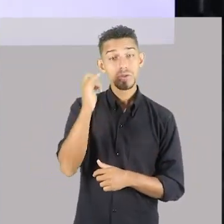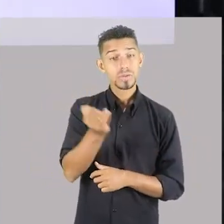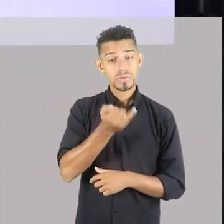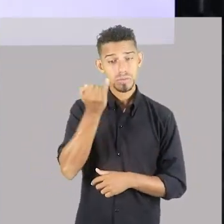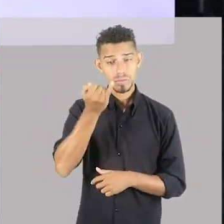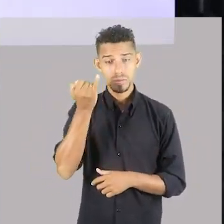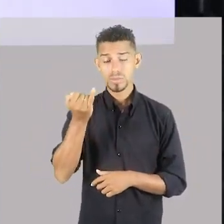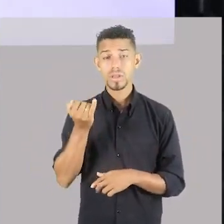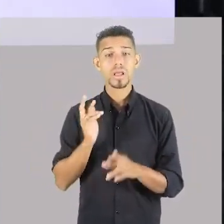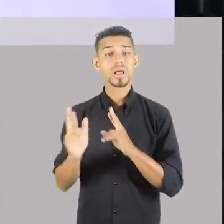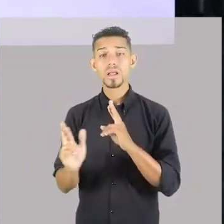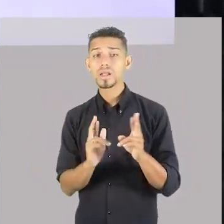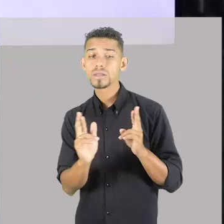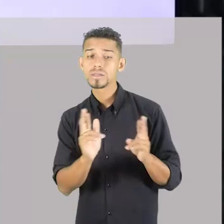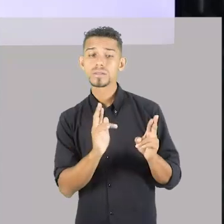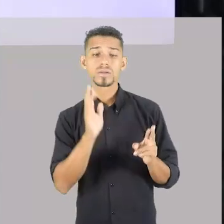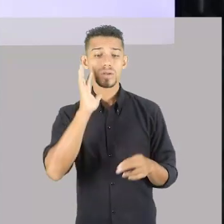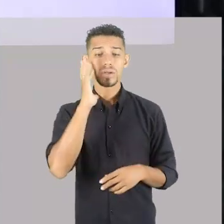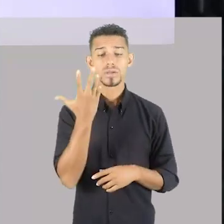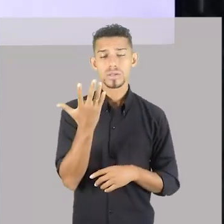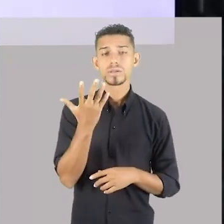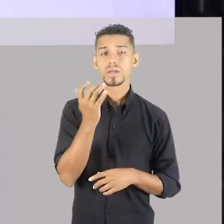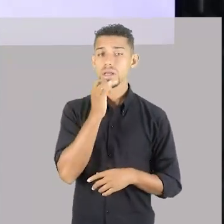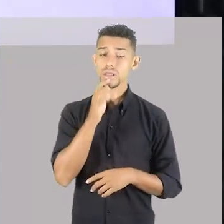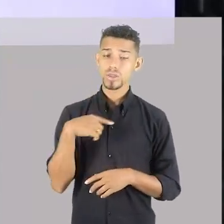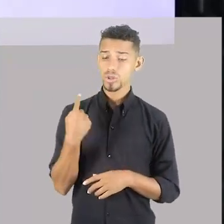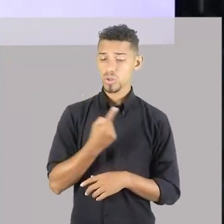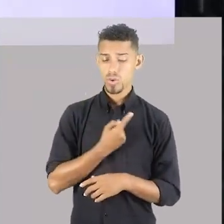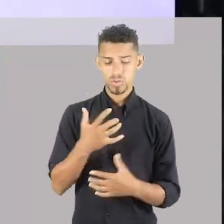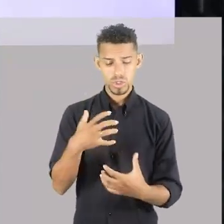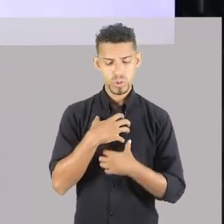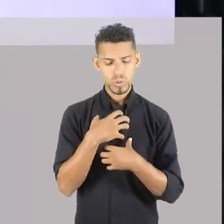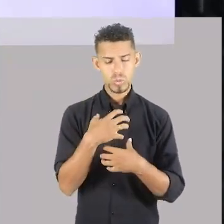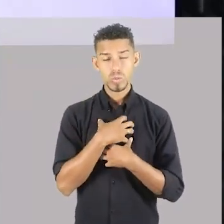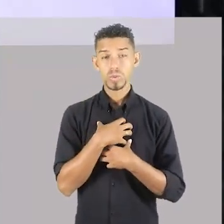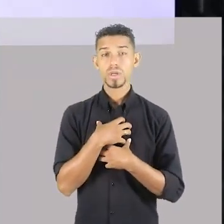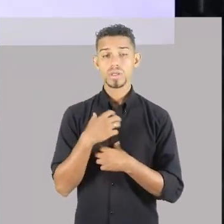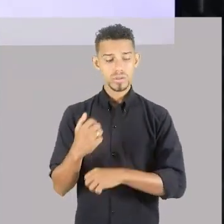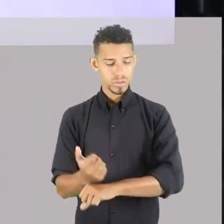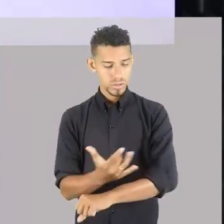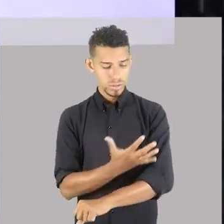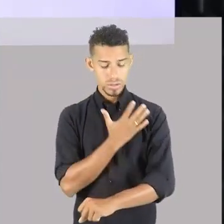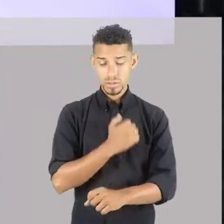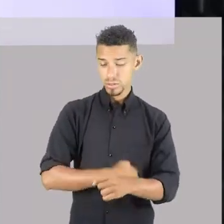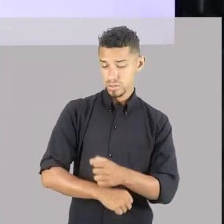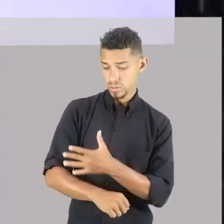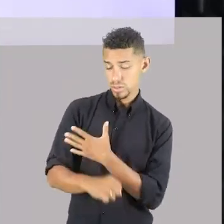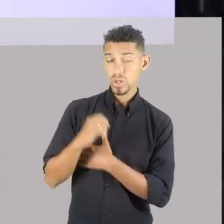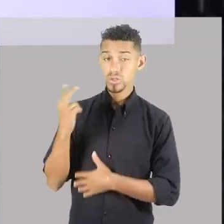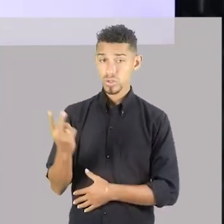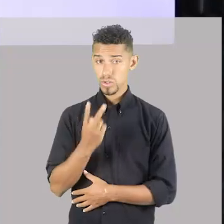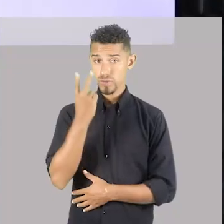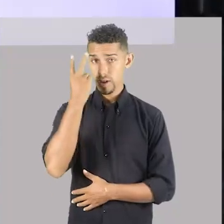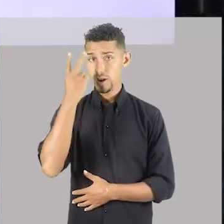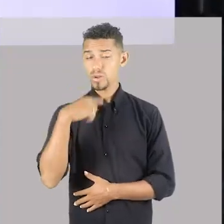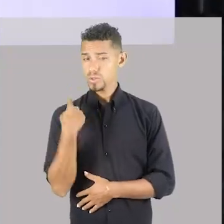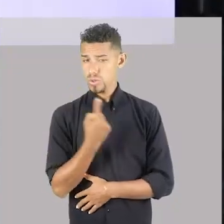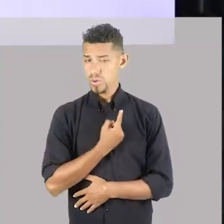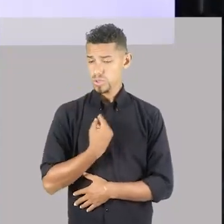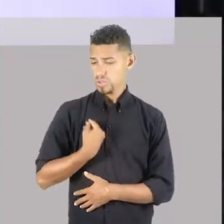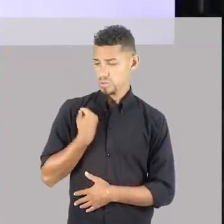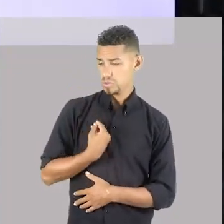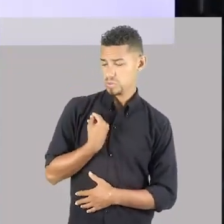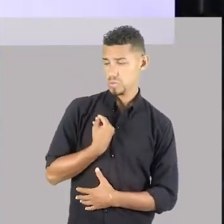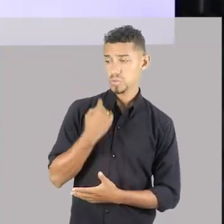em relação à questão dos nossos sentimentos, das nossas emoções, os nossos valores, as nossas